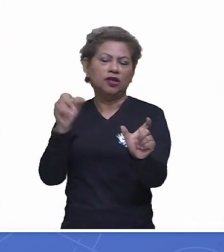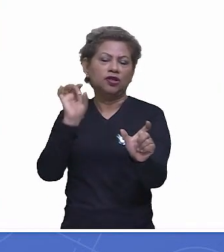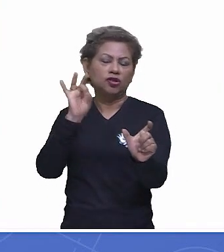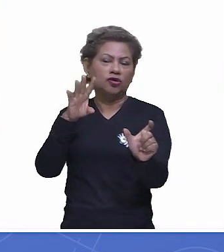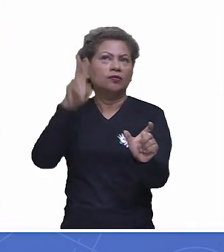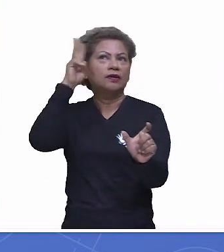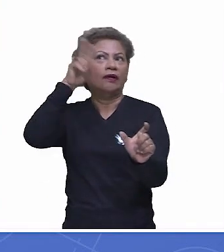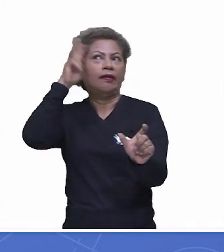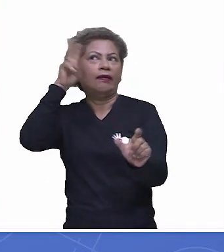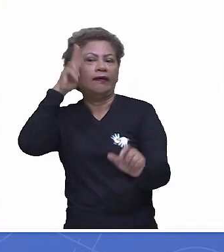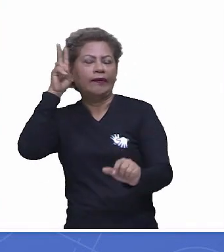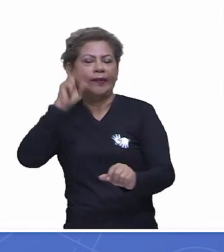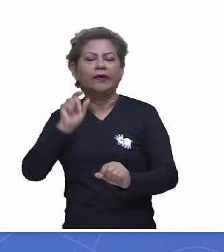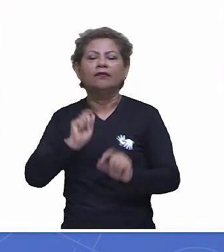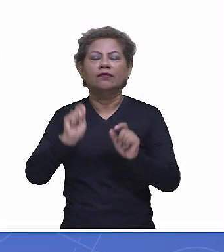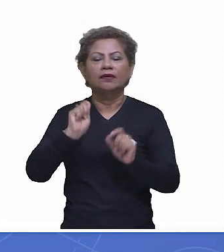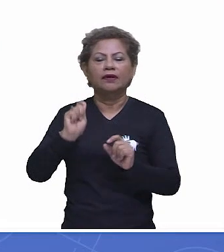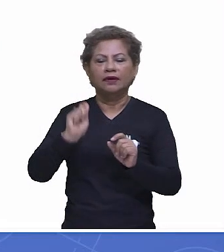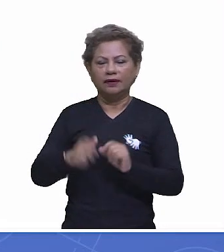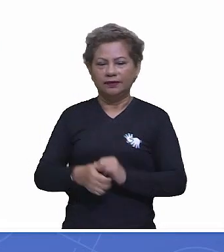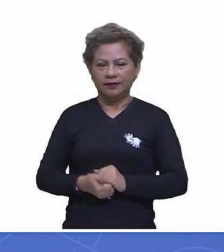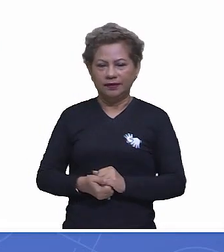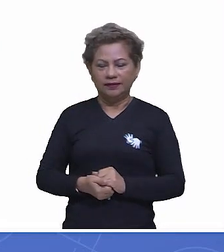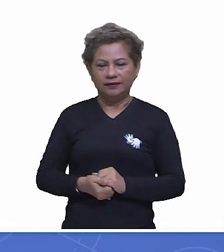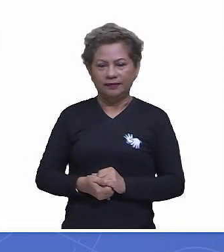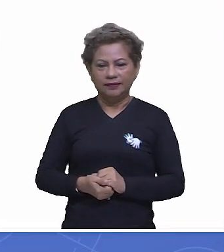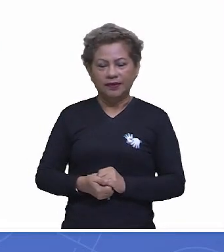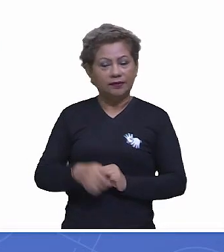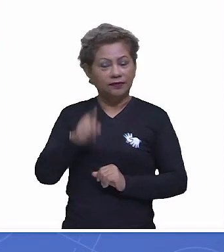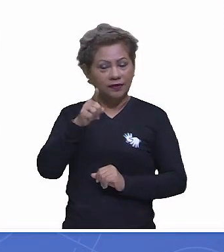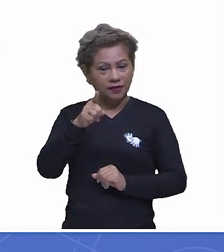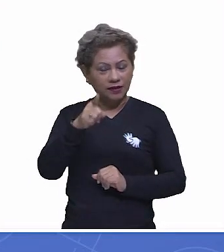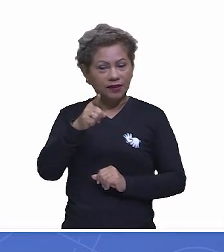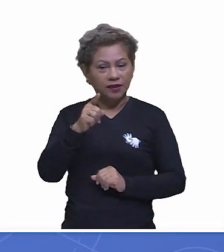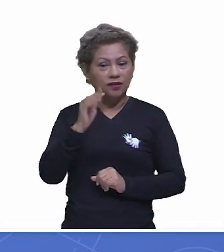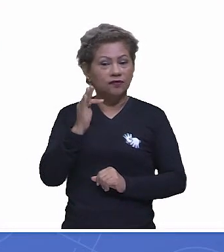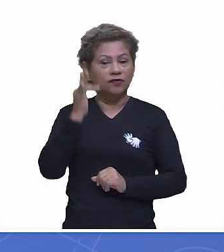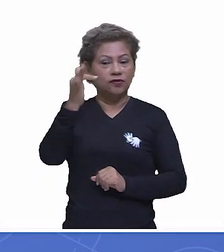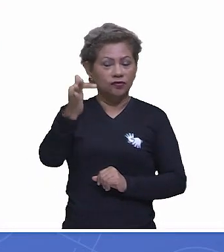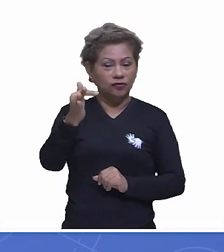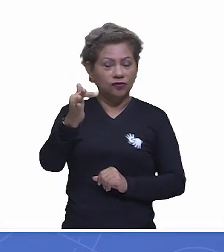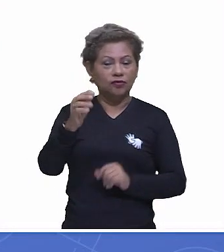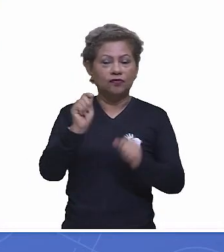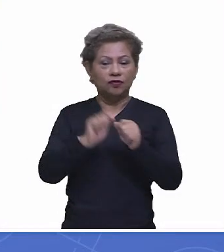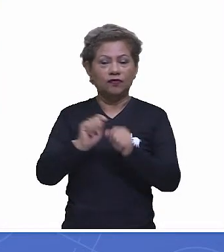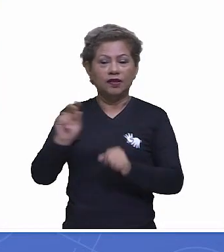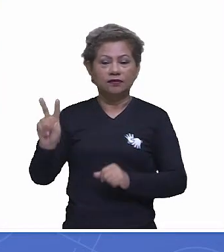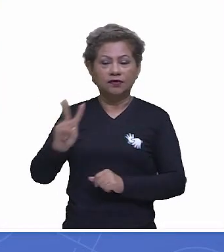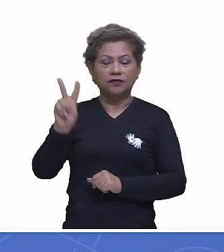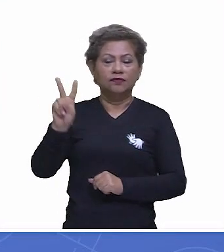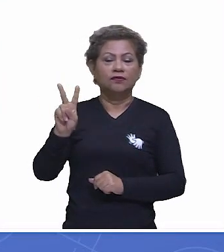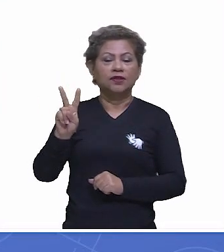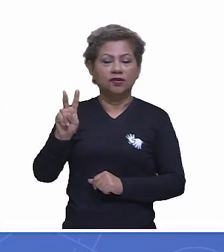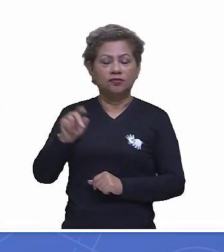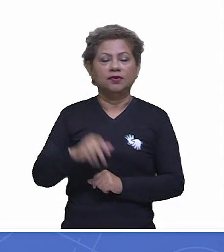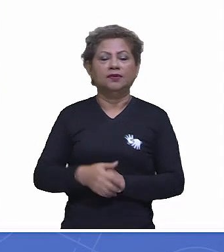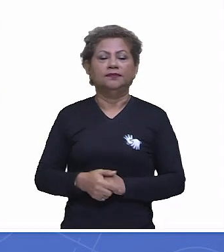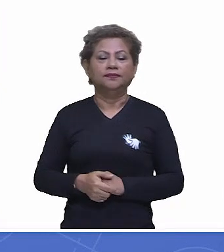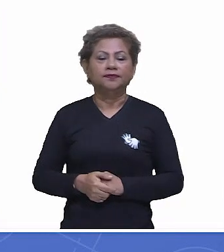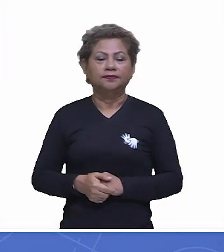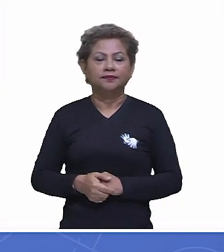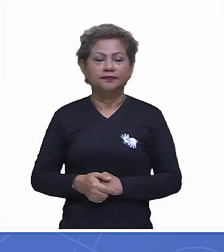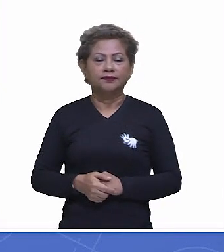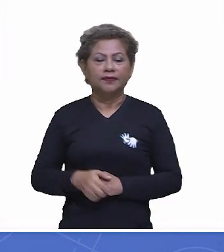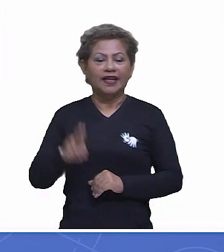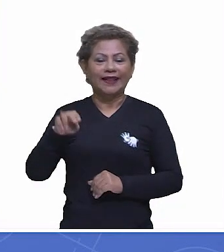aí vocês vão se deparar com vestibulares e outras provas aí que tem a língua inglesa como língua oficial. Olha só,